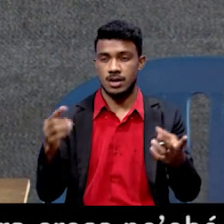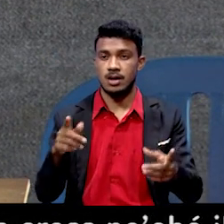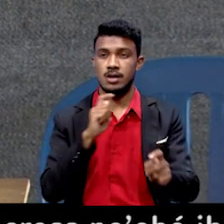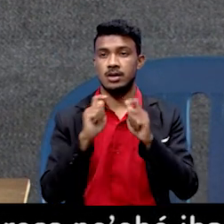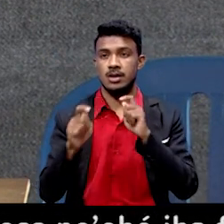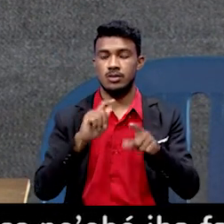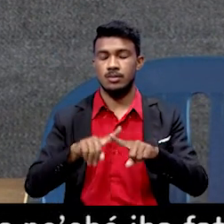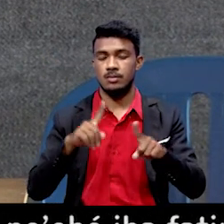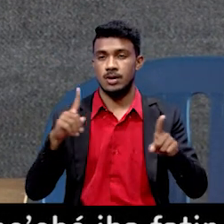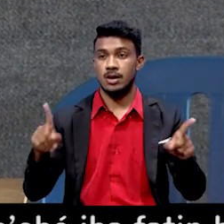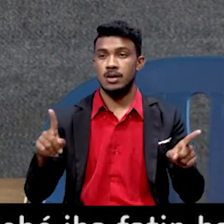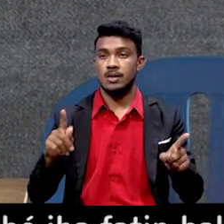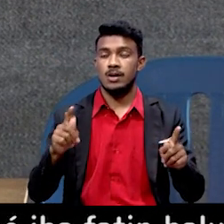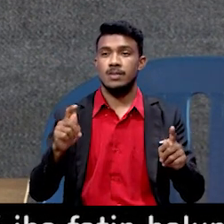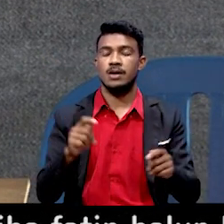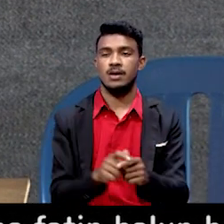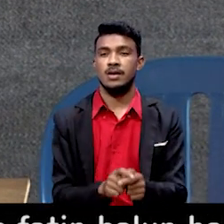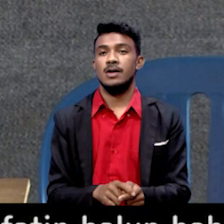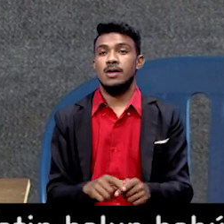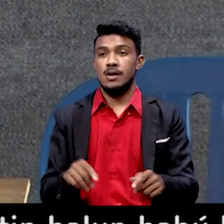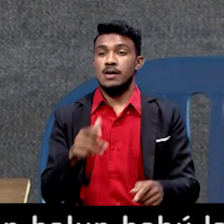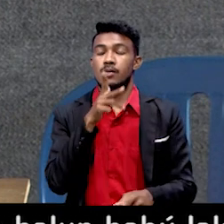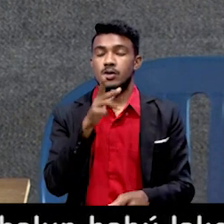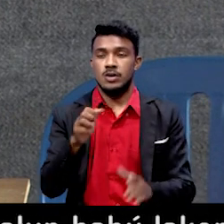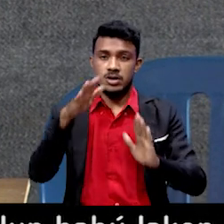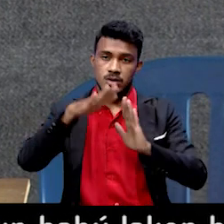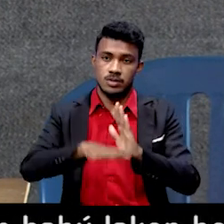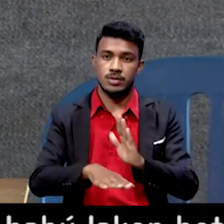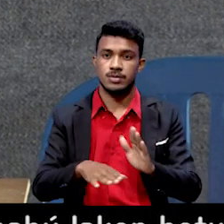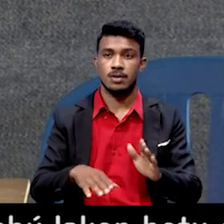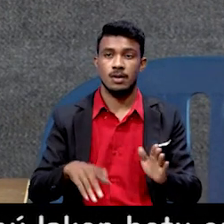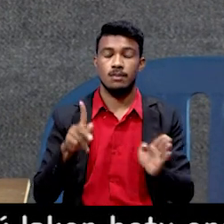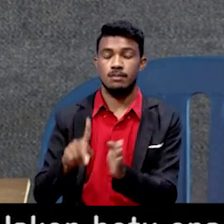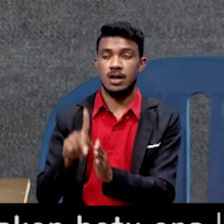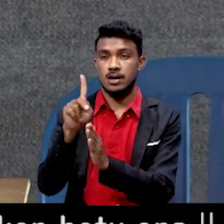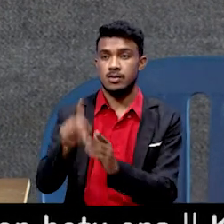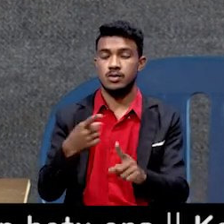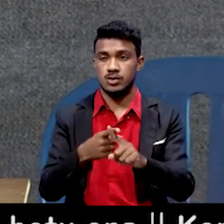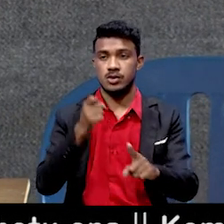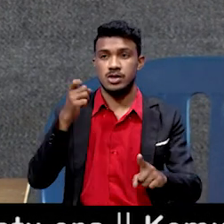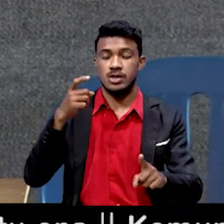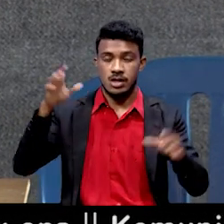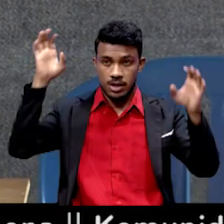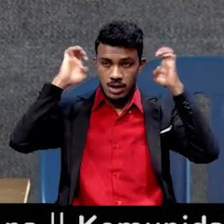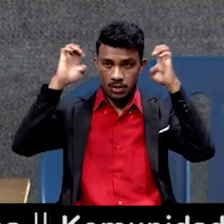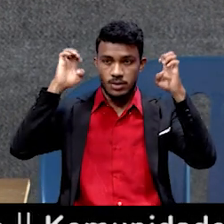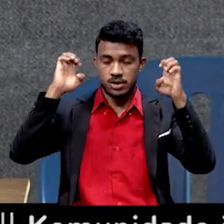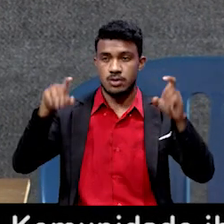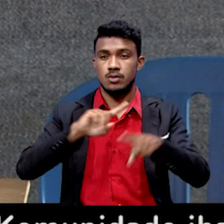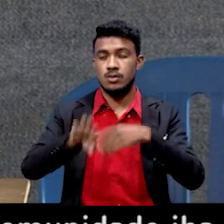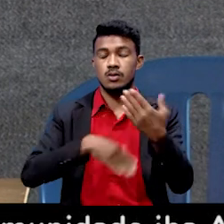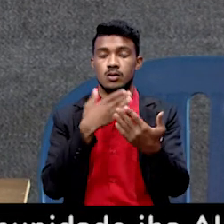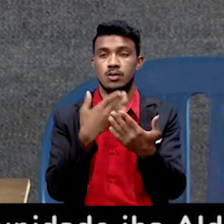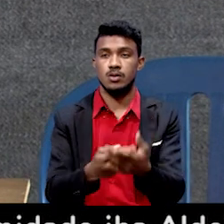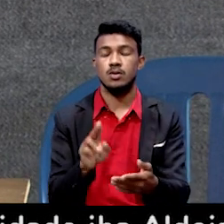Mas lá, para que você barra ali, usa teto. Mas o plano mais educação é outro português. Mas eu vou o texto, né, mas você